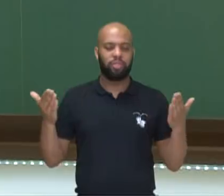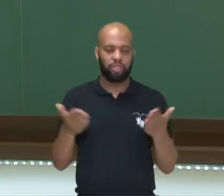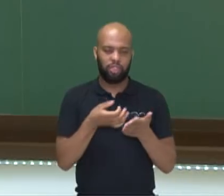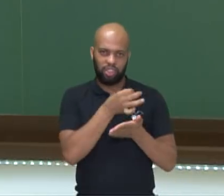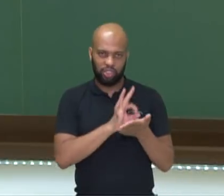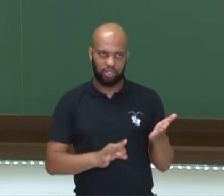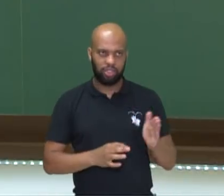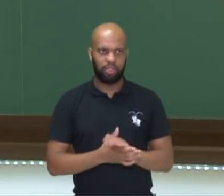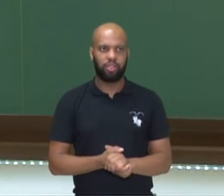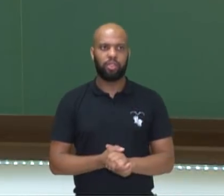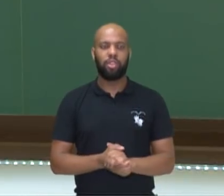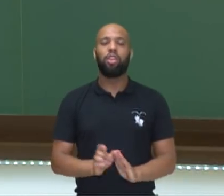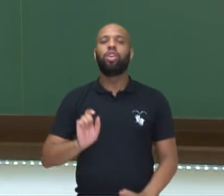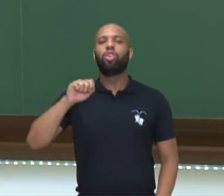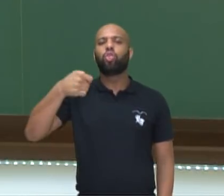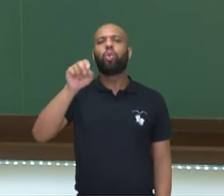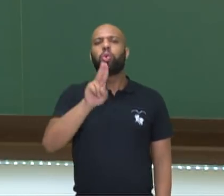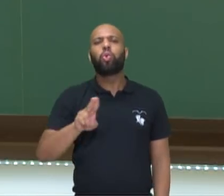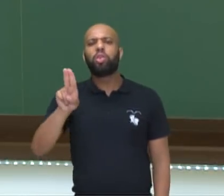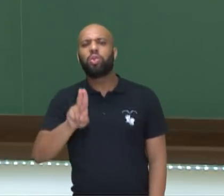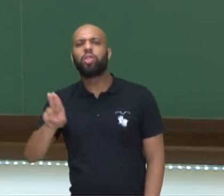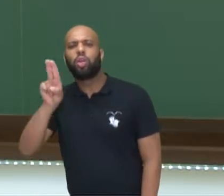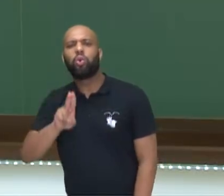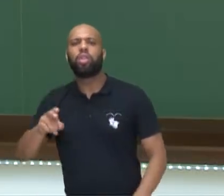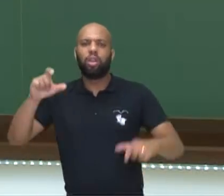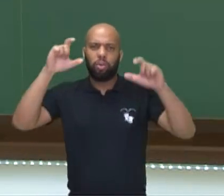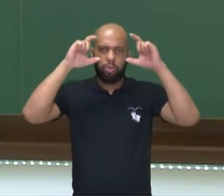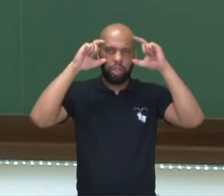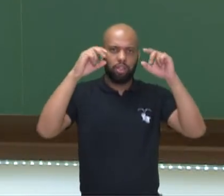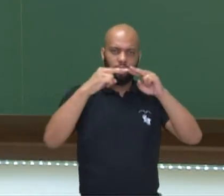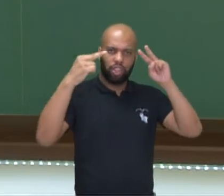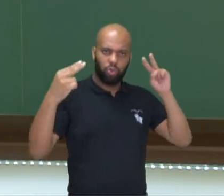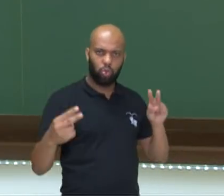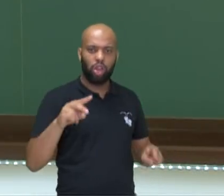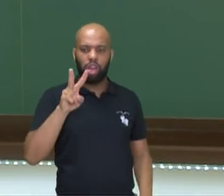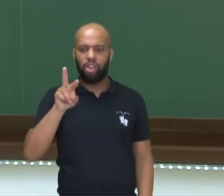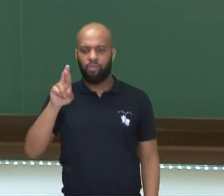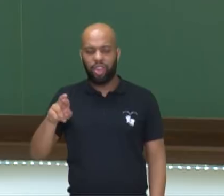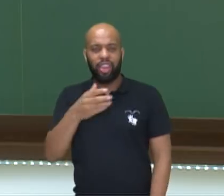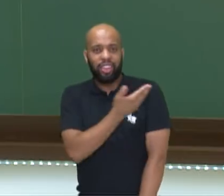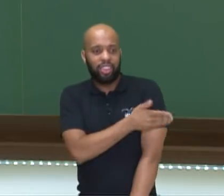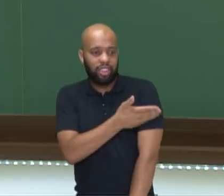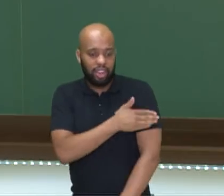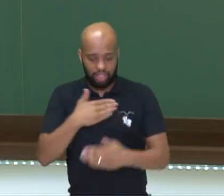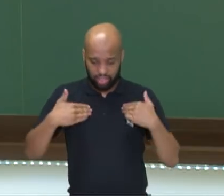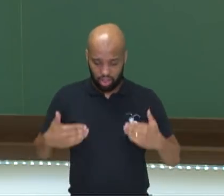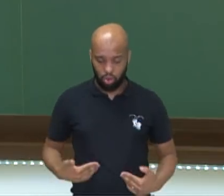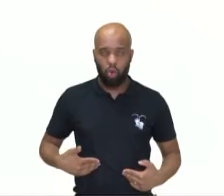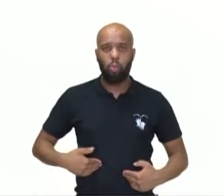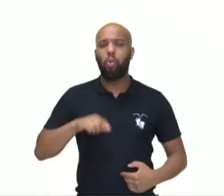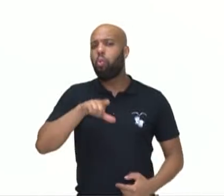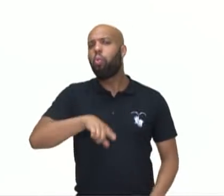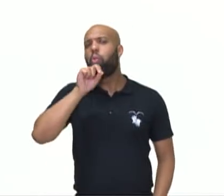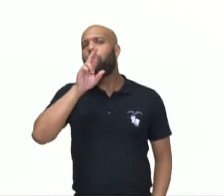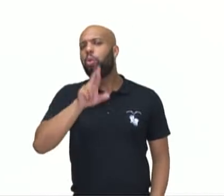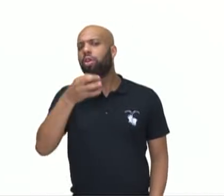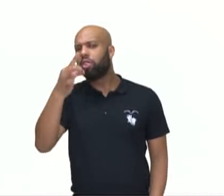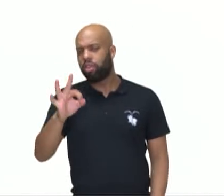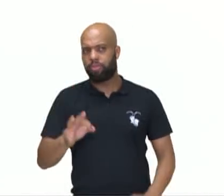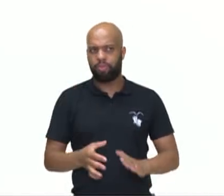correção. Sobre o uso da realidade virtual nos treinamentos físicos, podemos afirmar